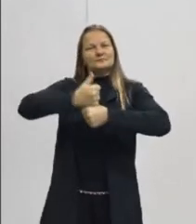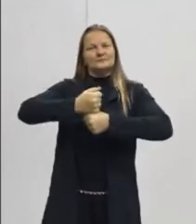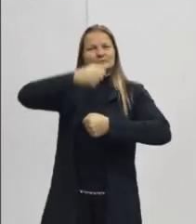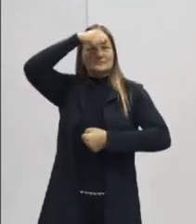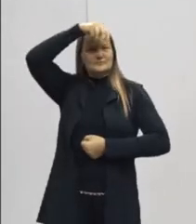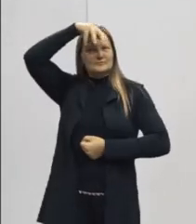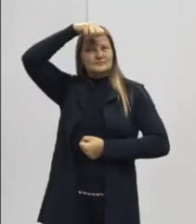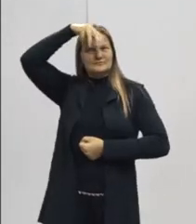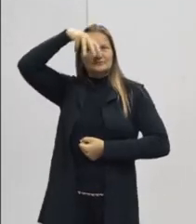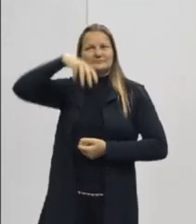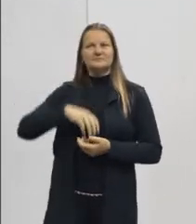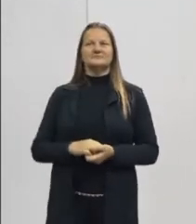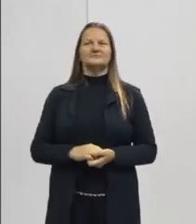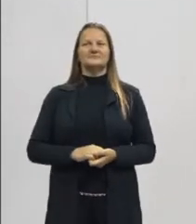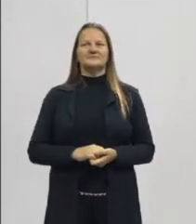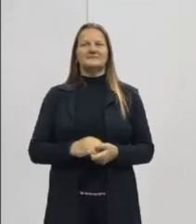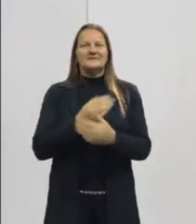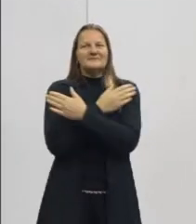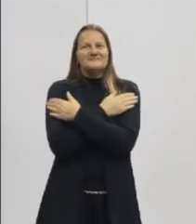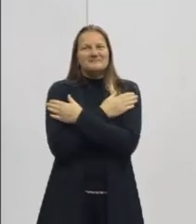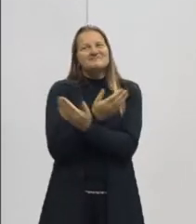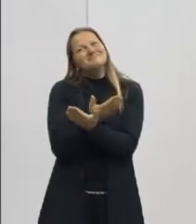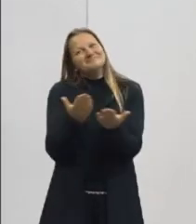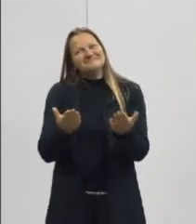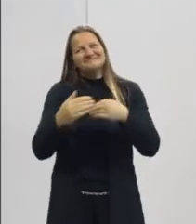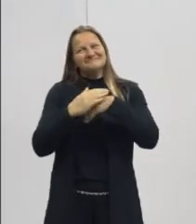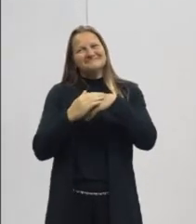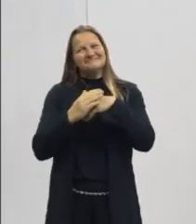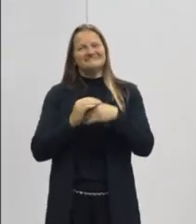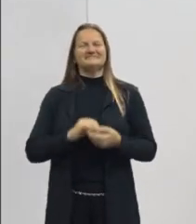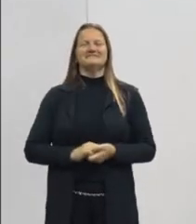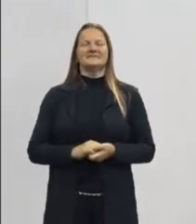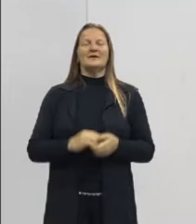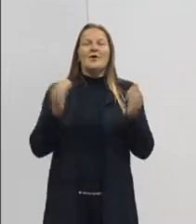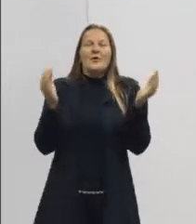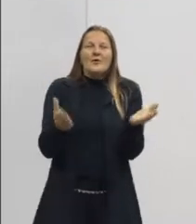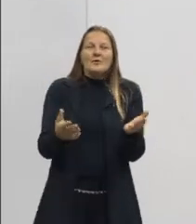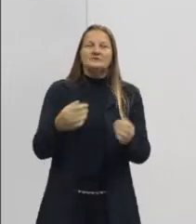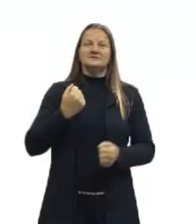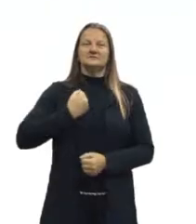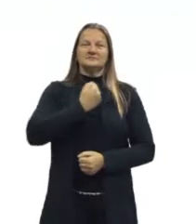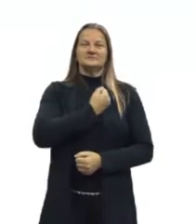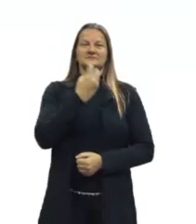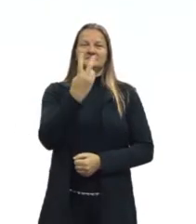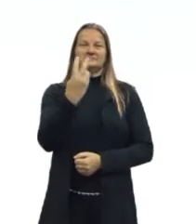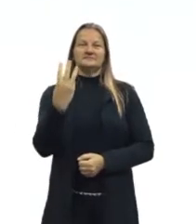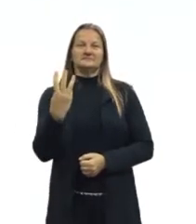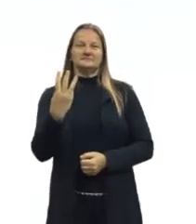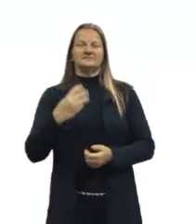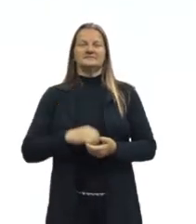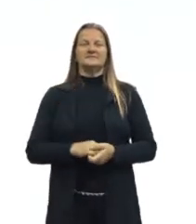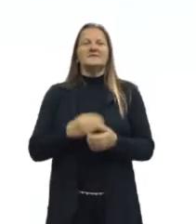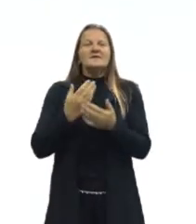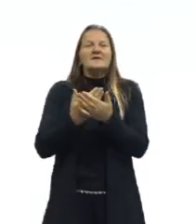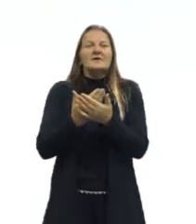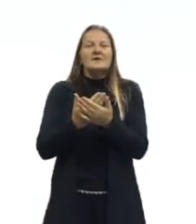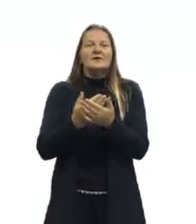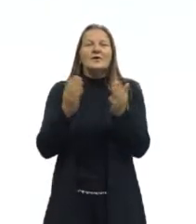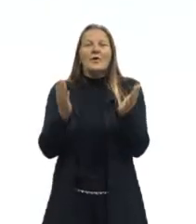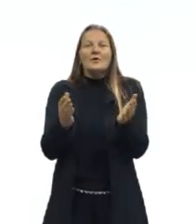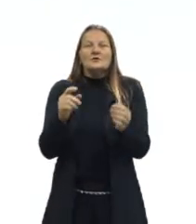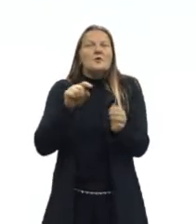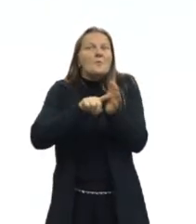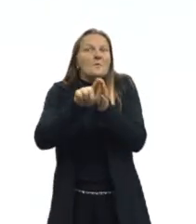intérprete Suzana mandar um abraço para elas e hoje na nossa aula 23 de história a gente vai se perguntar